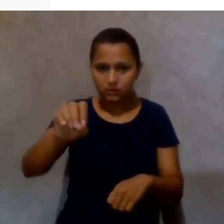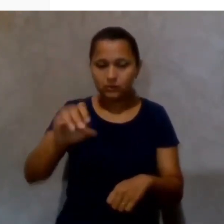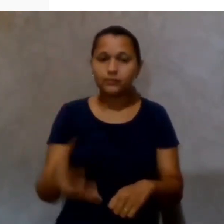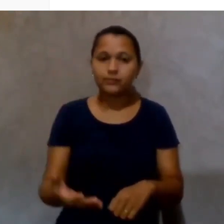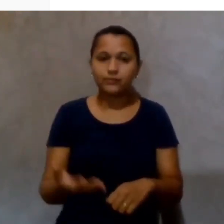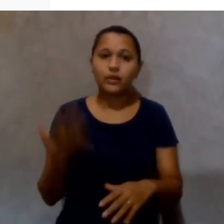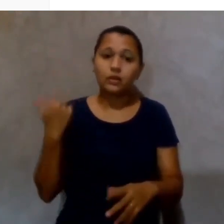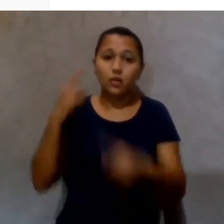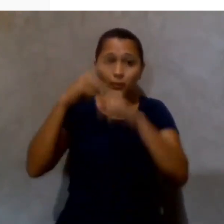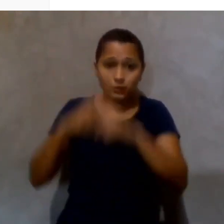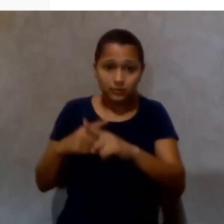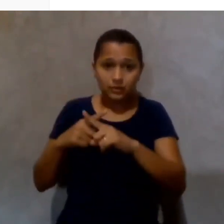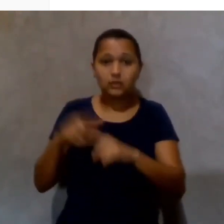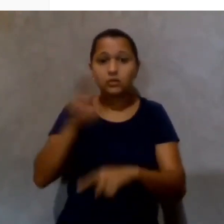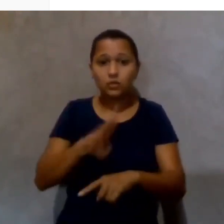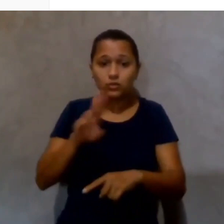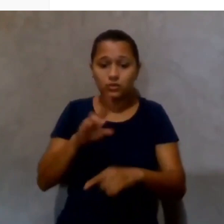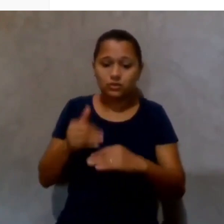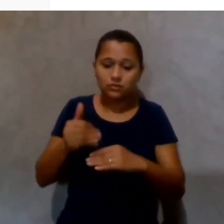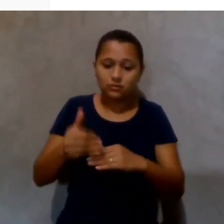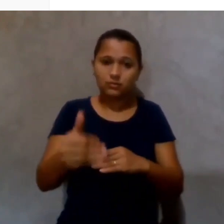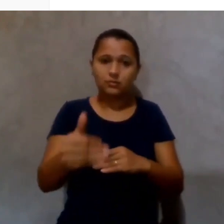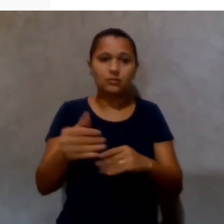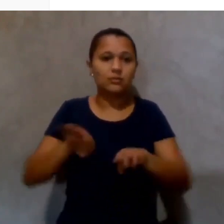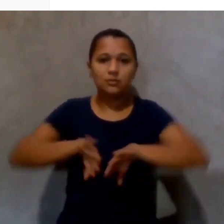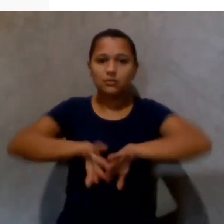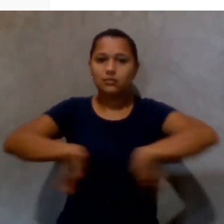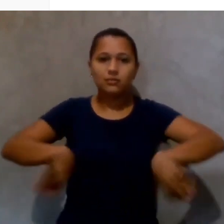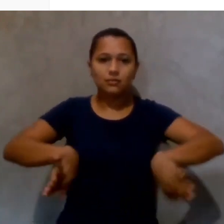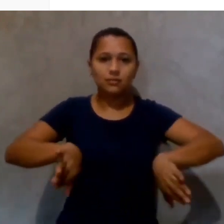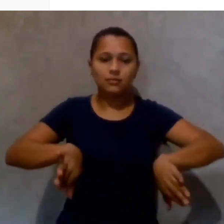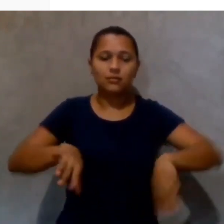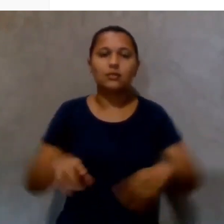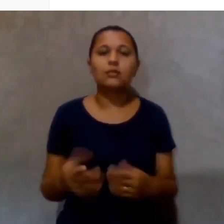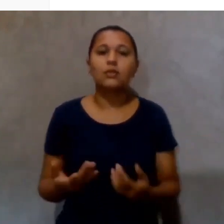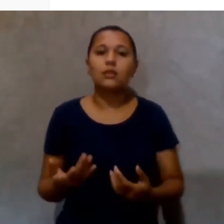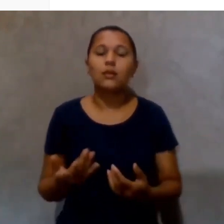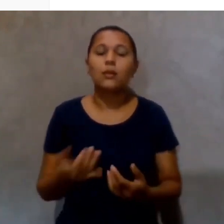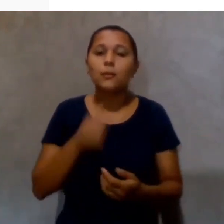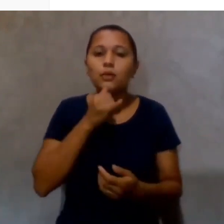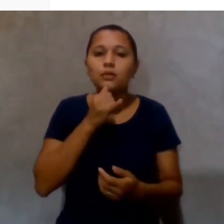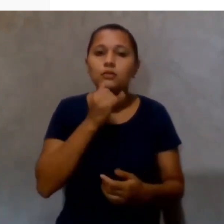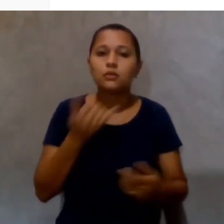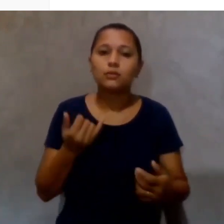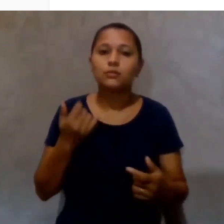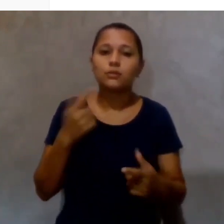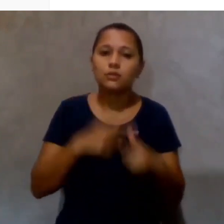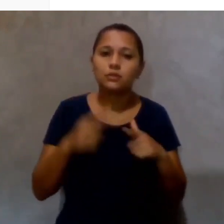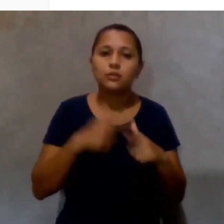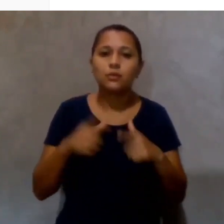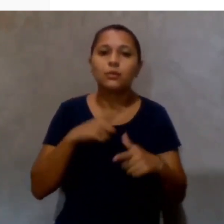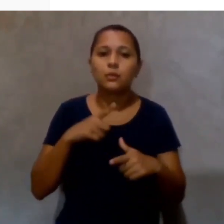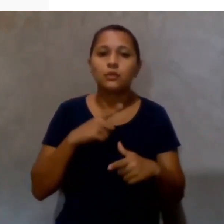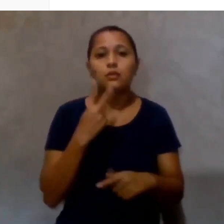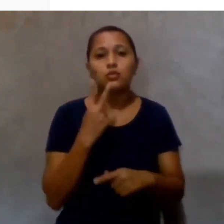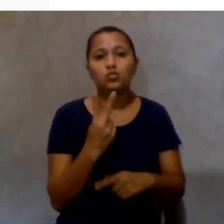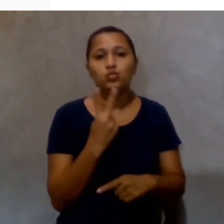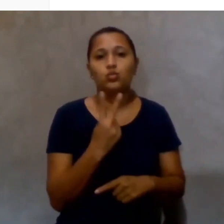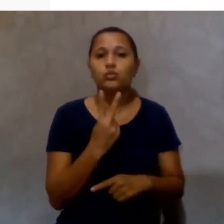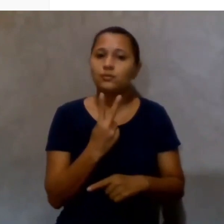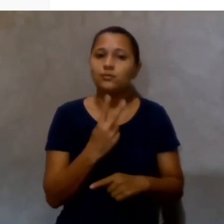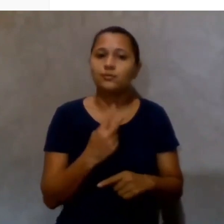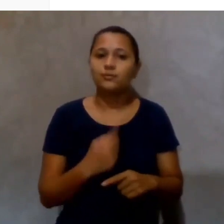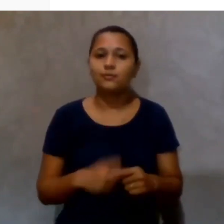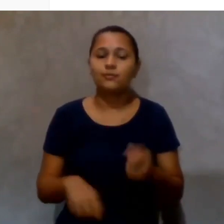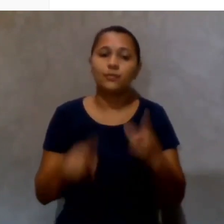eu utilizo quando eu tenho eventos sucessivos e independentes. Então, nesse problema, eu separei em